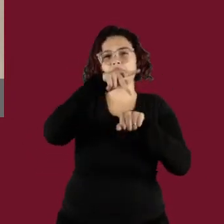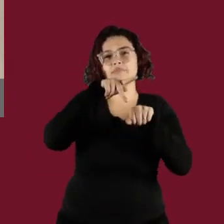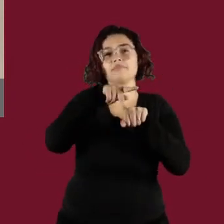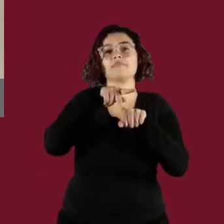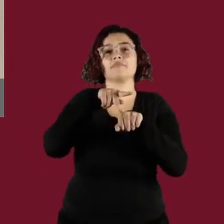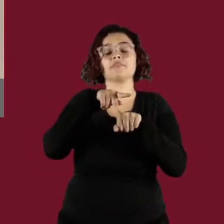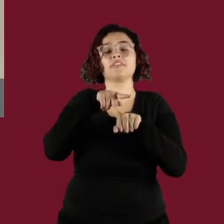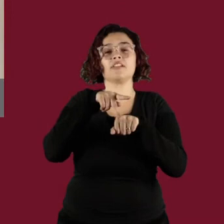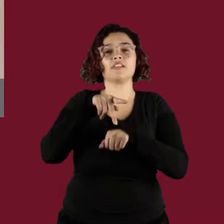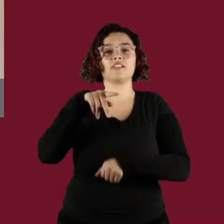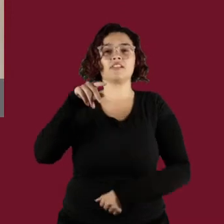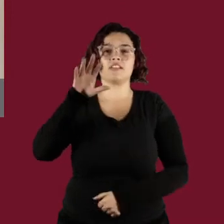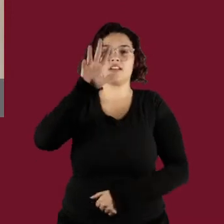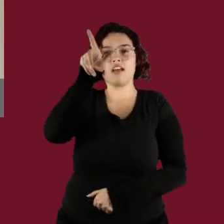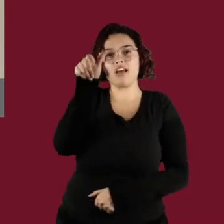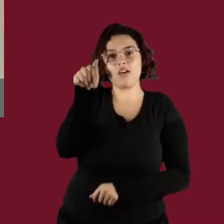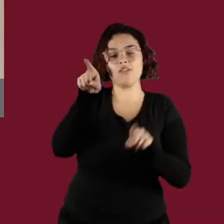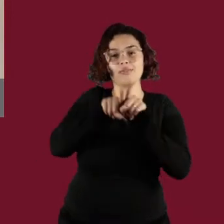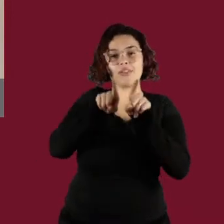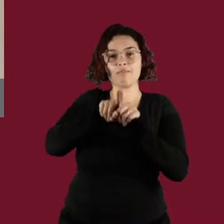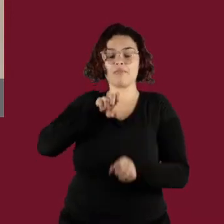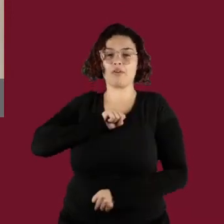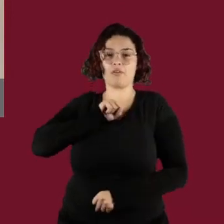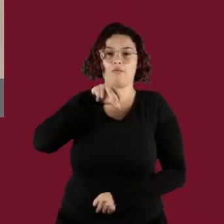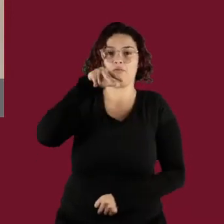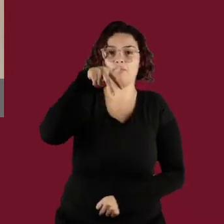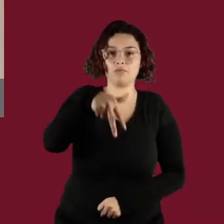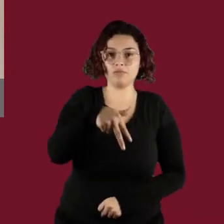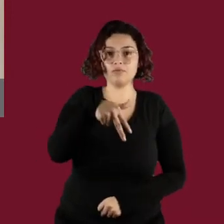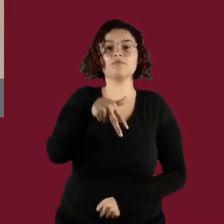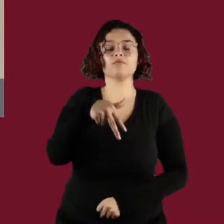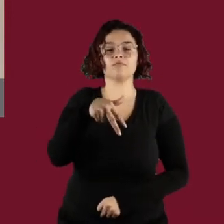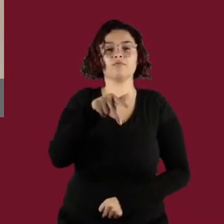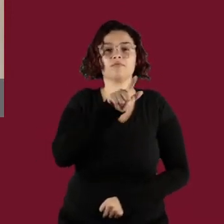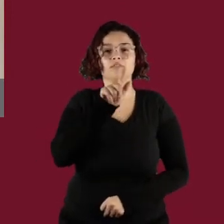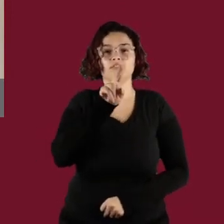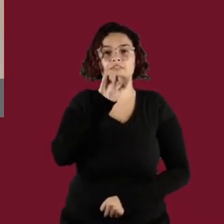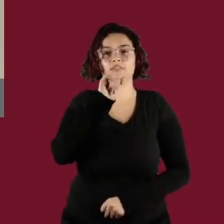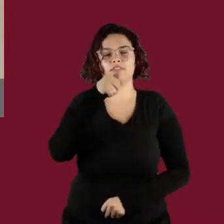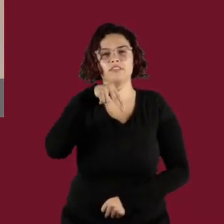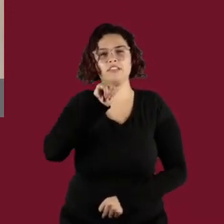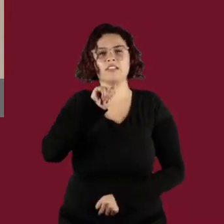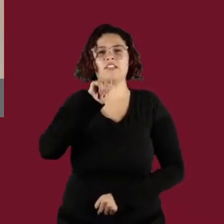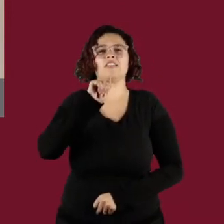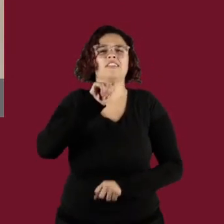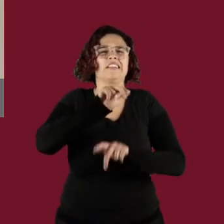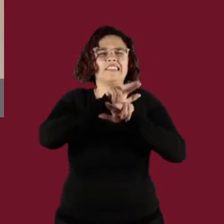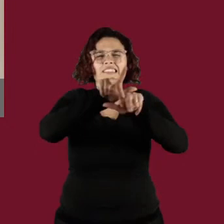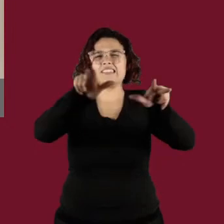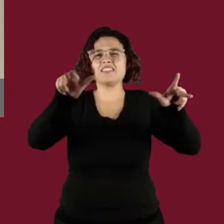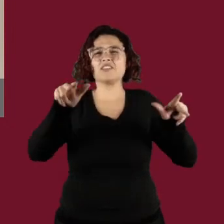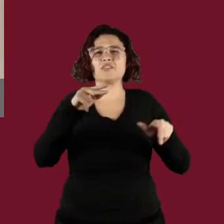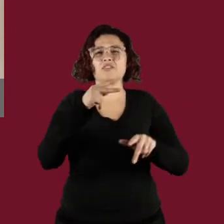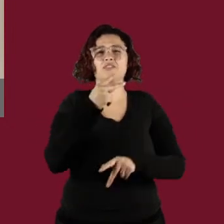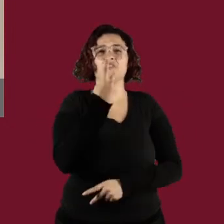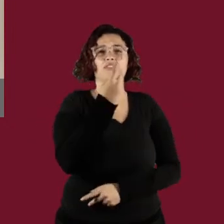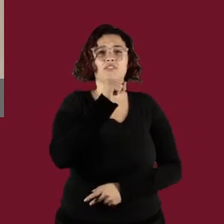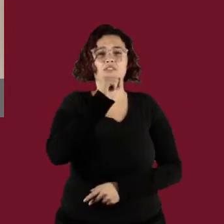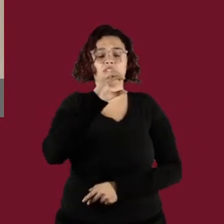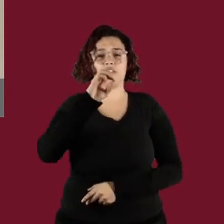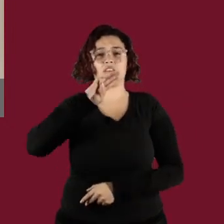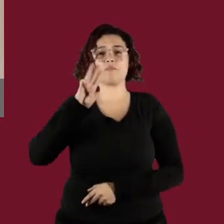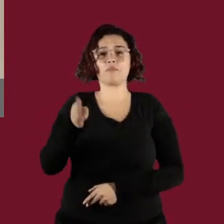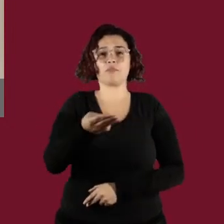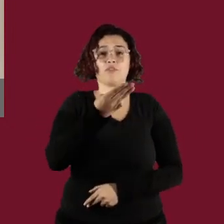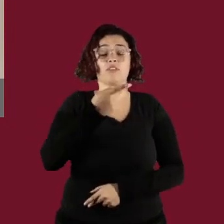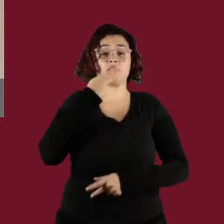Moçambique, São Tomé e Príncipe, também Guiné Equatorial, que juntos somam cerca de 280 milhões de falantes distribuídos pelos 4